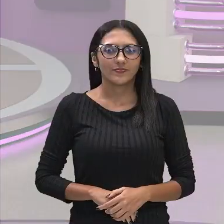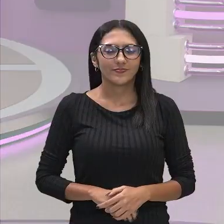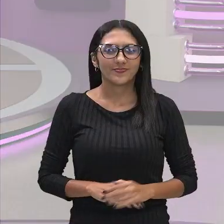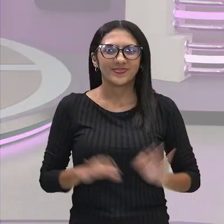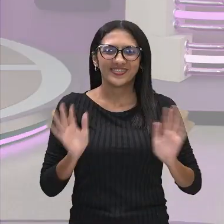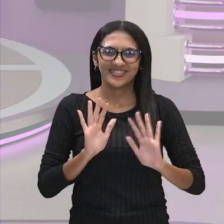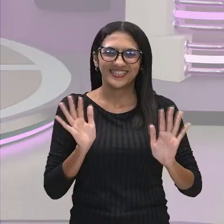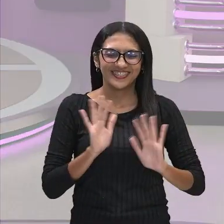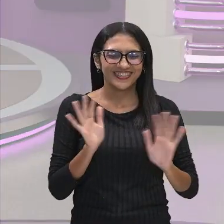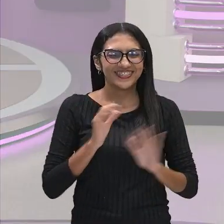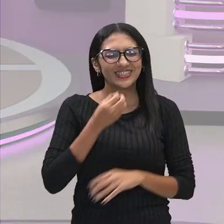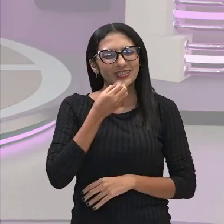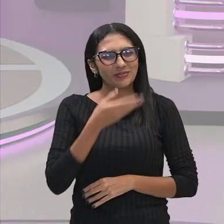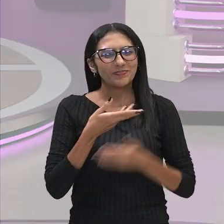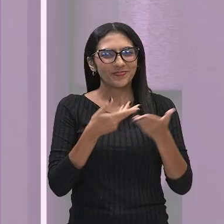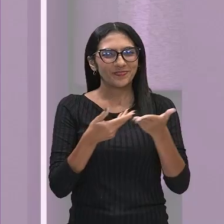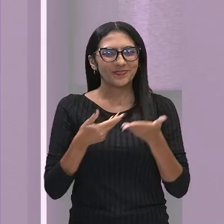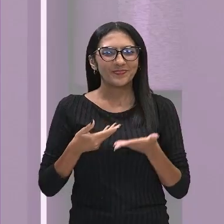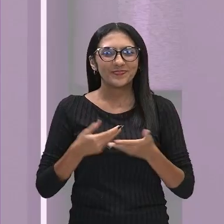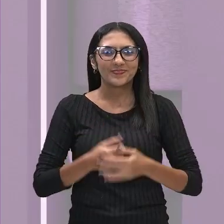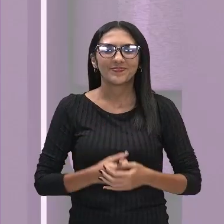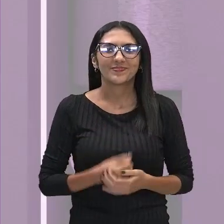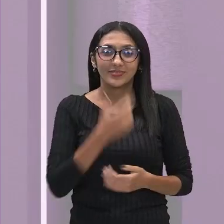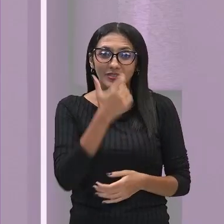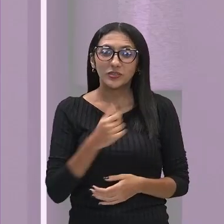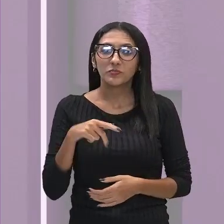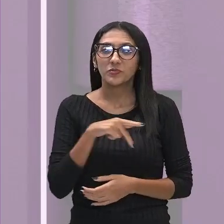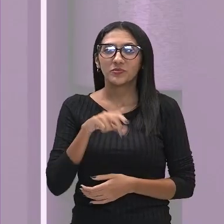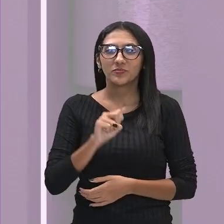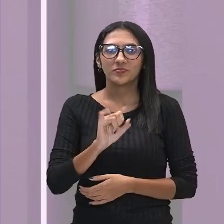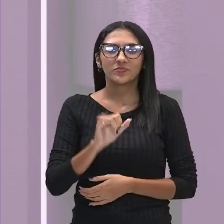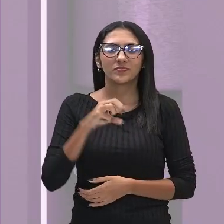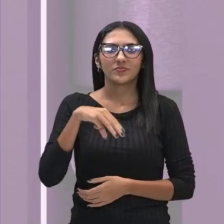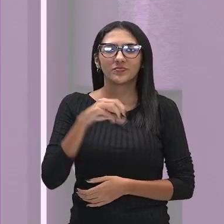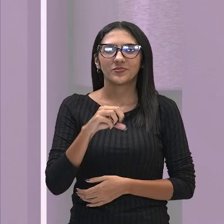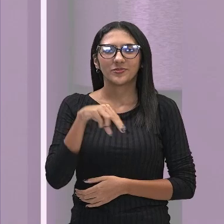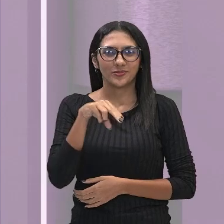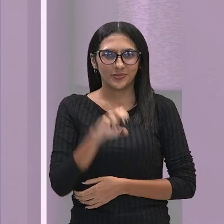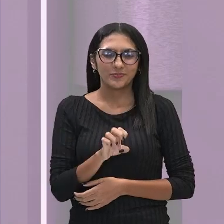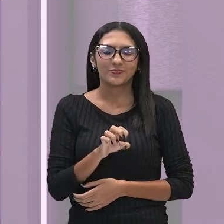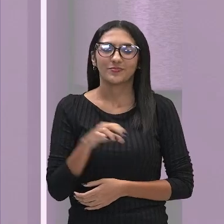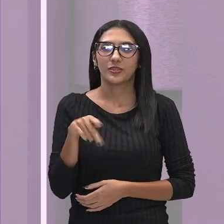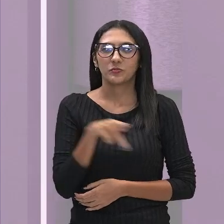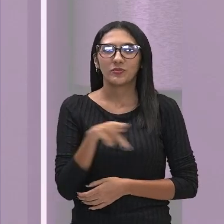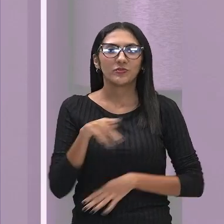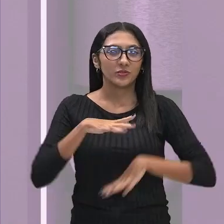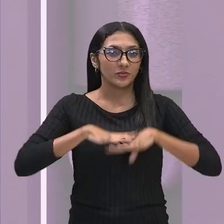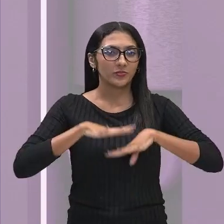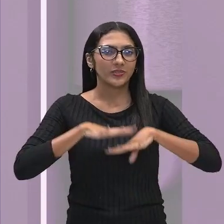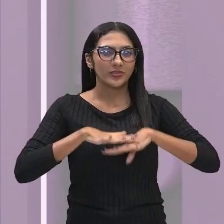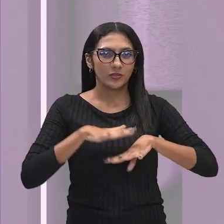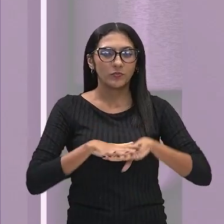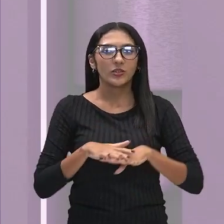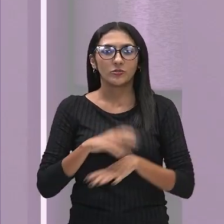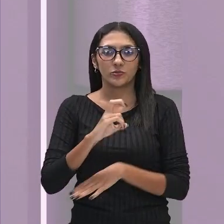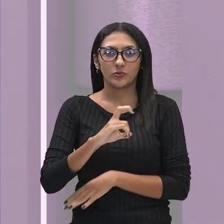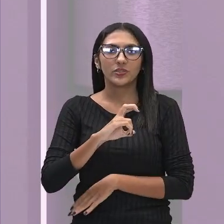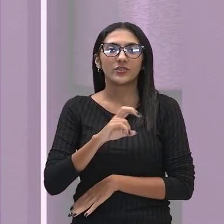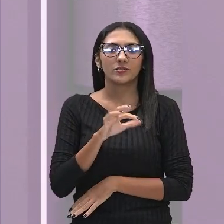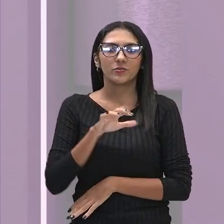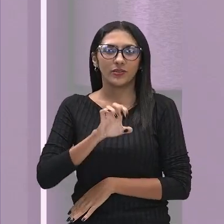Olá, que bom ter você por aqui. Sou professora Simone Silva, professora de matemática aqui, quinta fase EJA